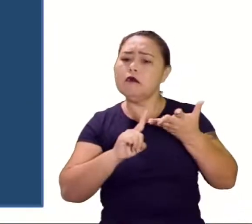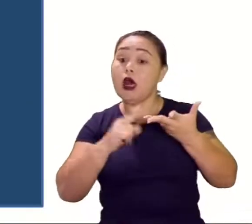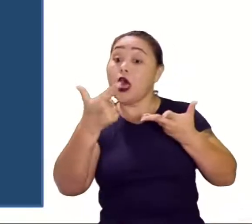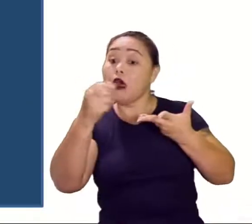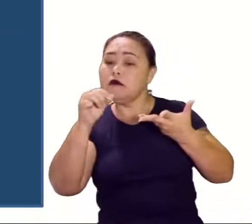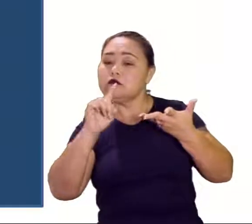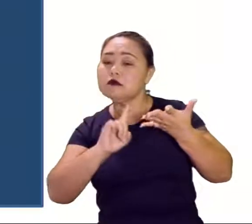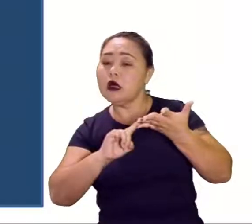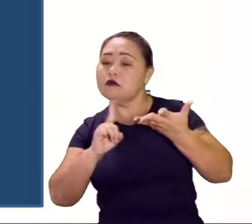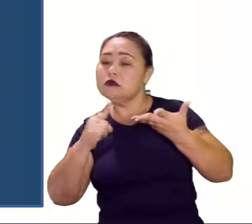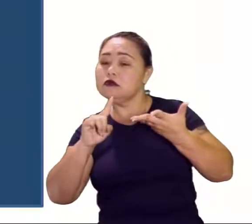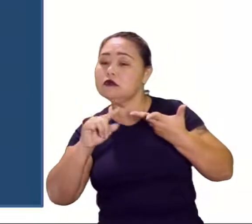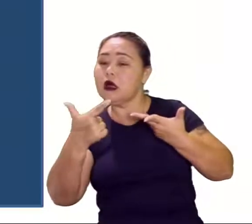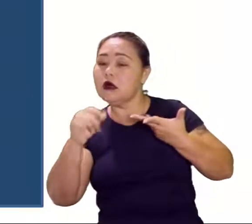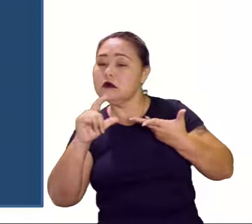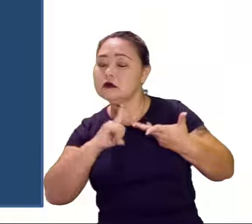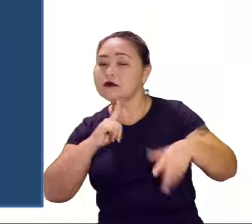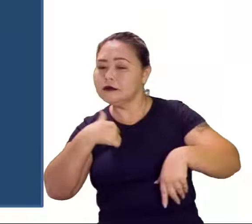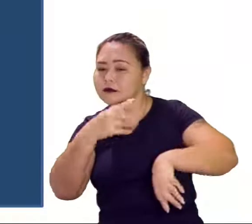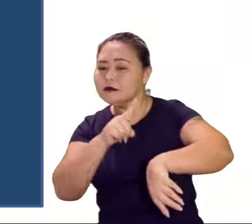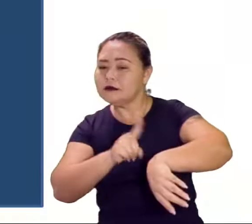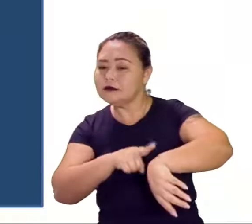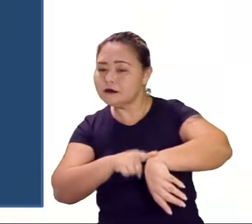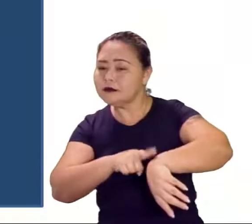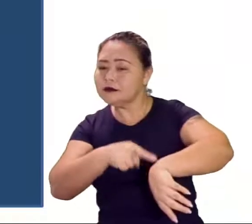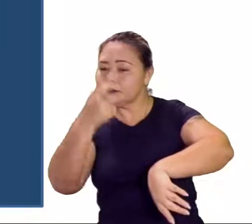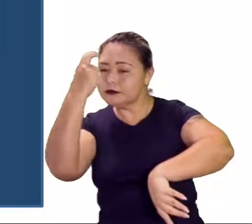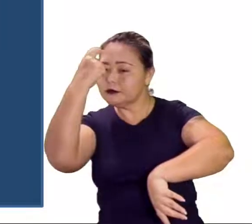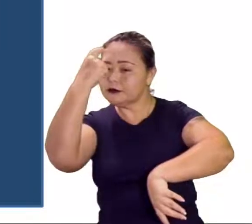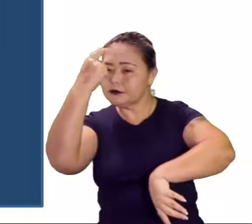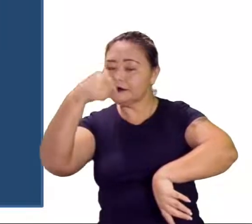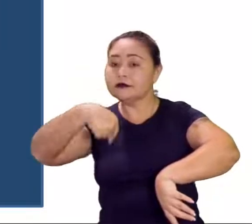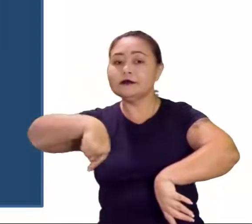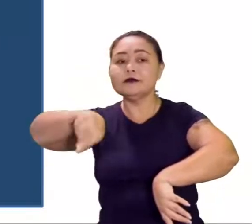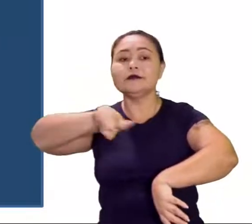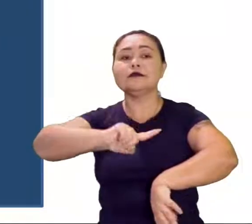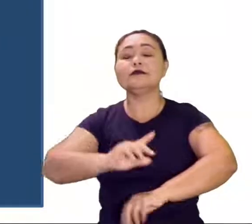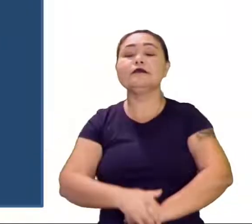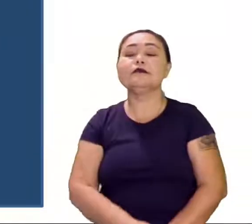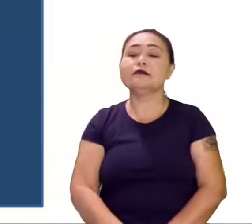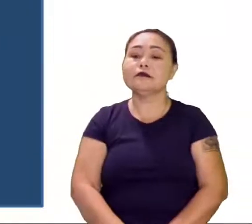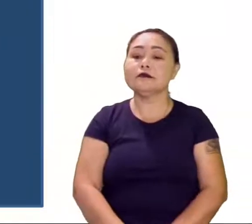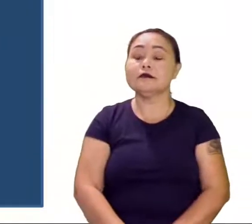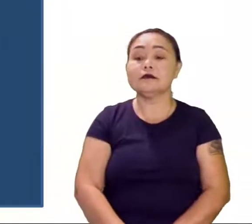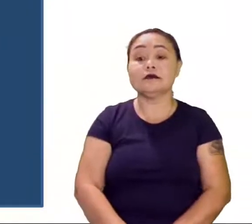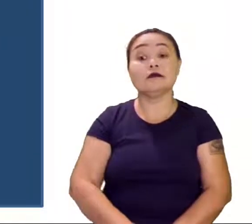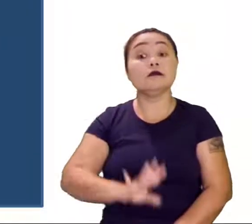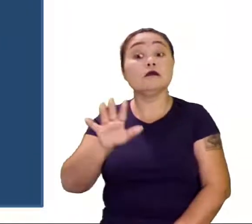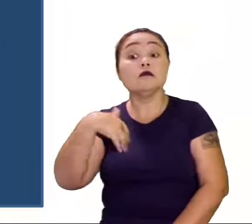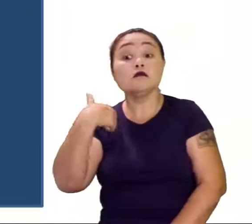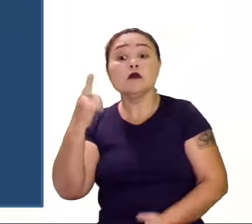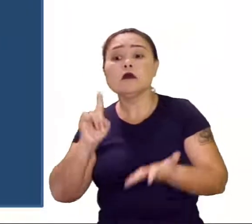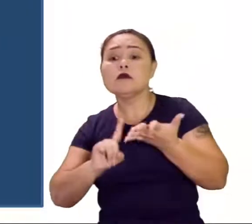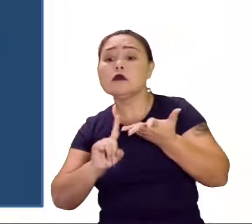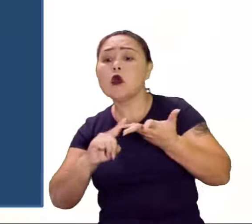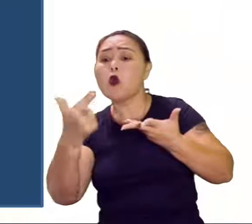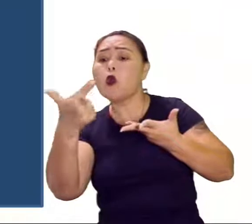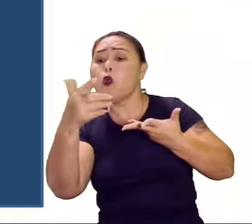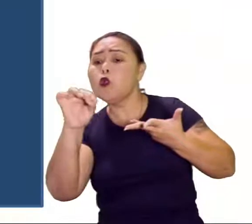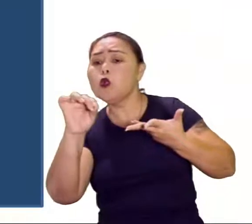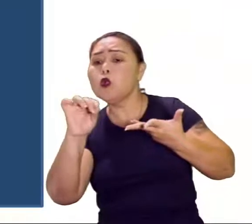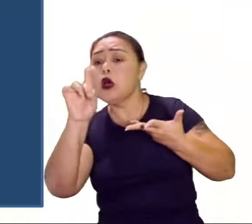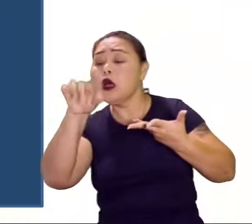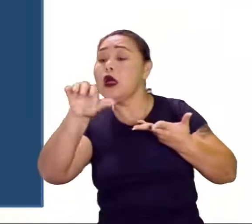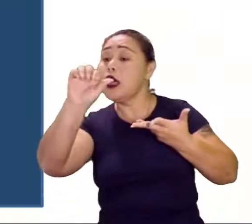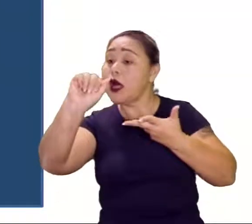dar um tempinho, né? Vamos dar um tempinho para eles? Sim, deixa eles pensarem um pouquinho. Vamos lá. Quem é o 20º termo? É o